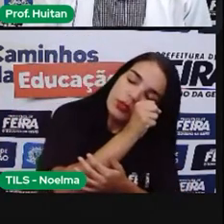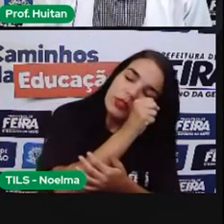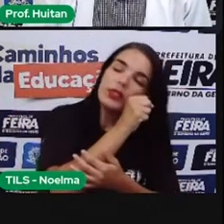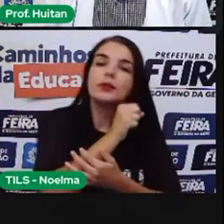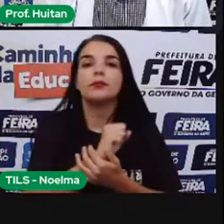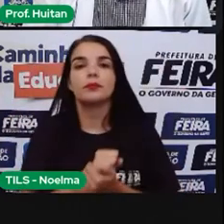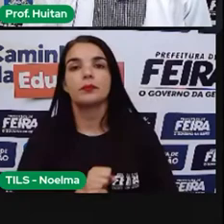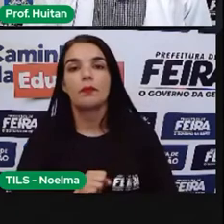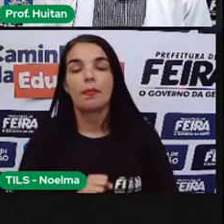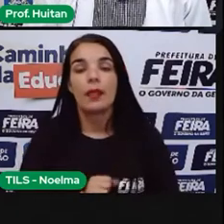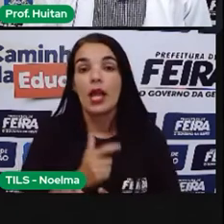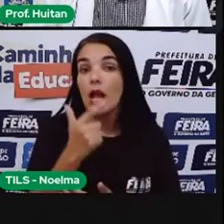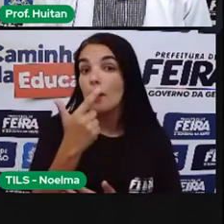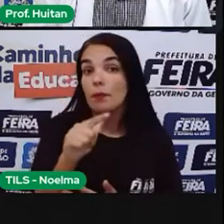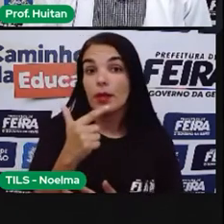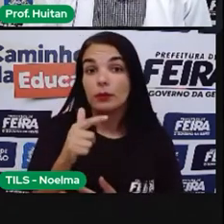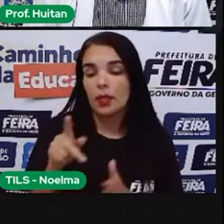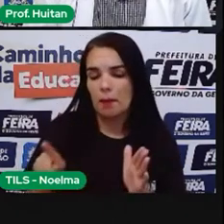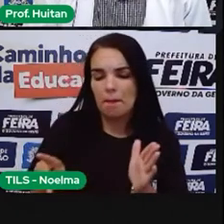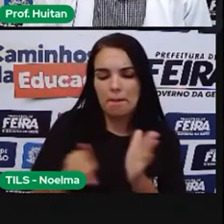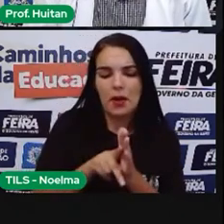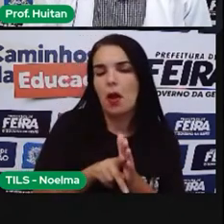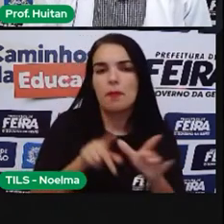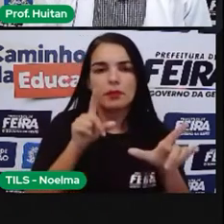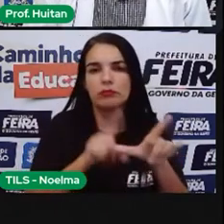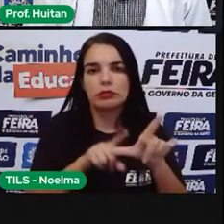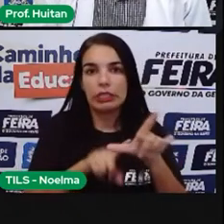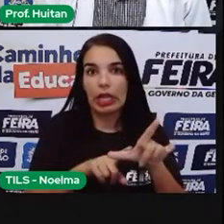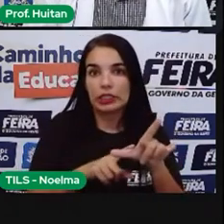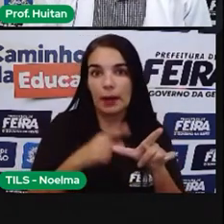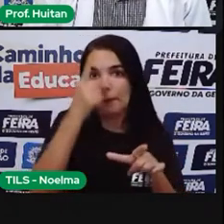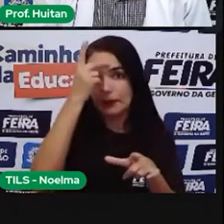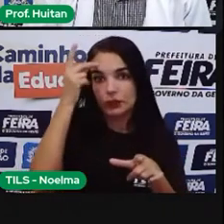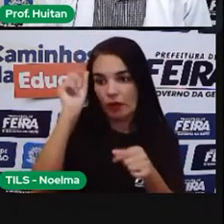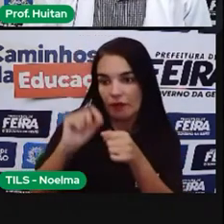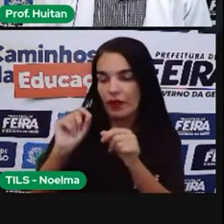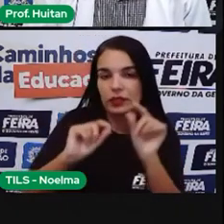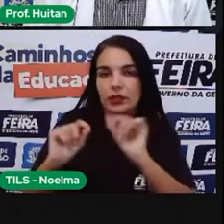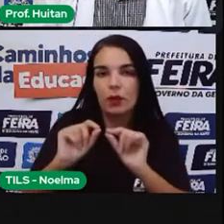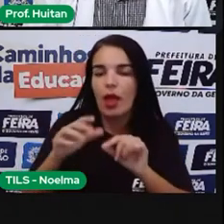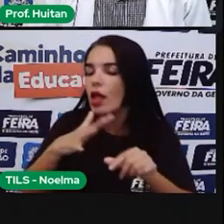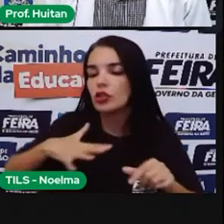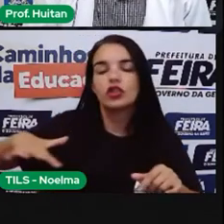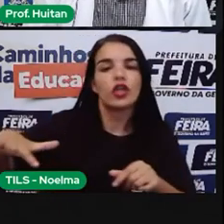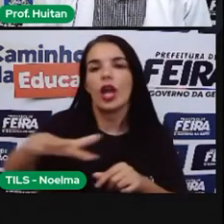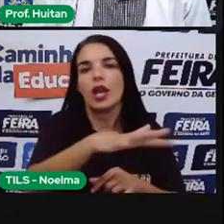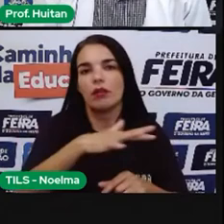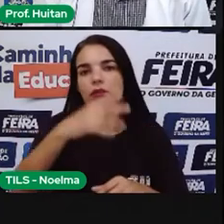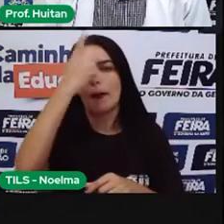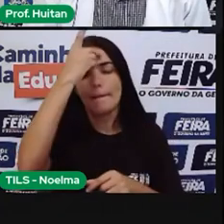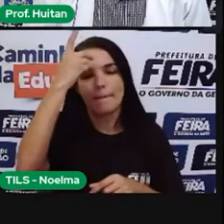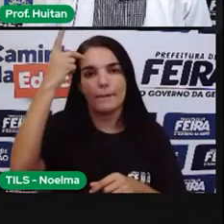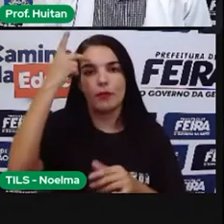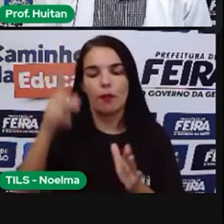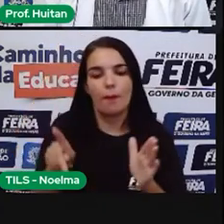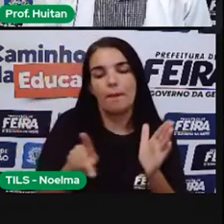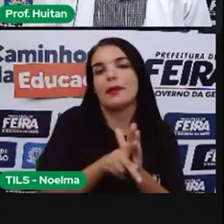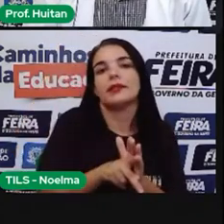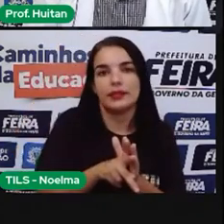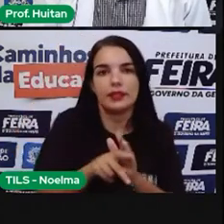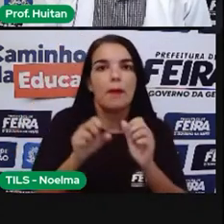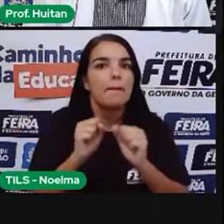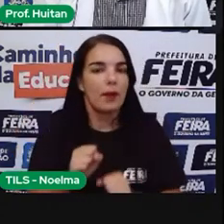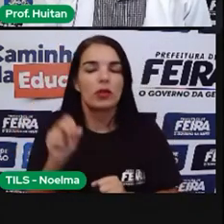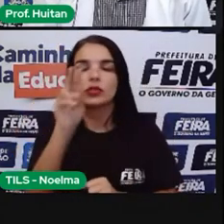Não tem autor conhecido, ou seja, suas letras e melodias fazem parte do domínio público, então todo mundo pode fazer